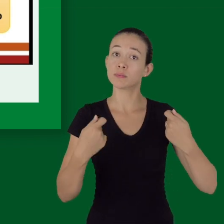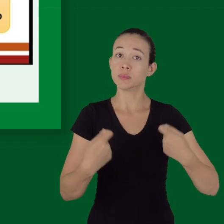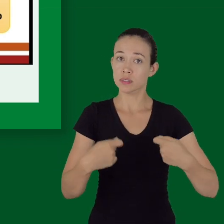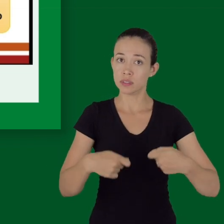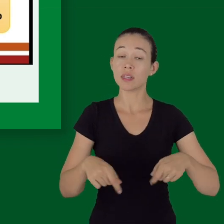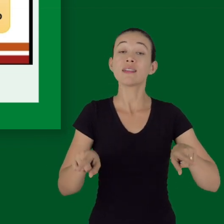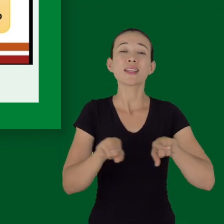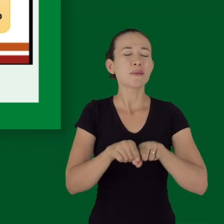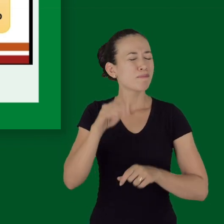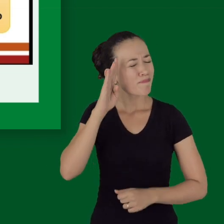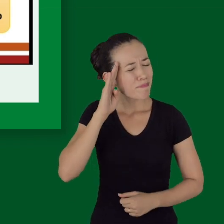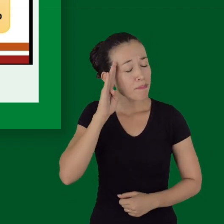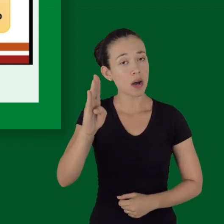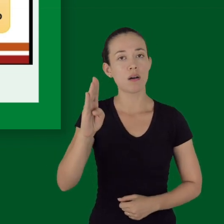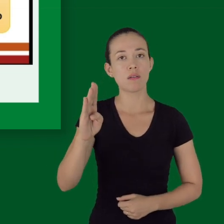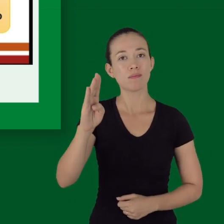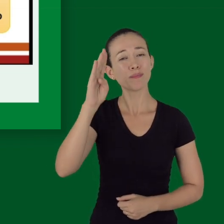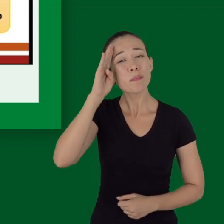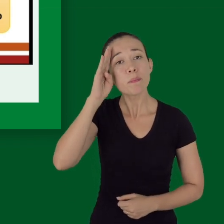o grande